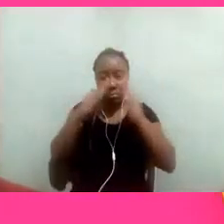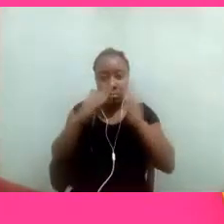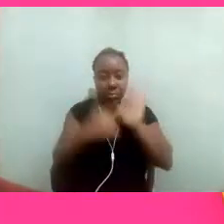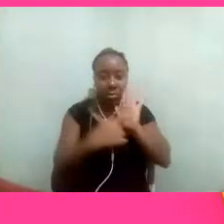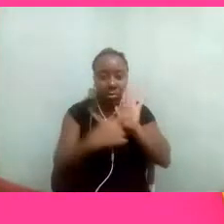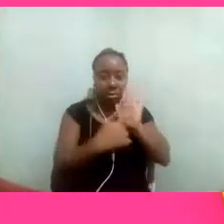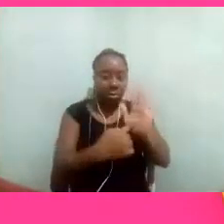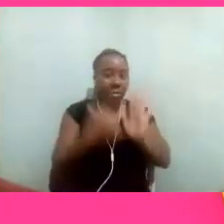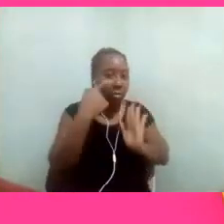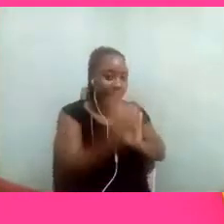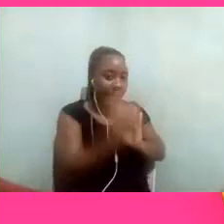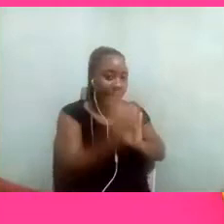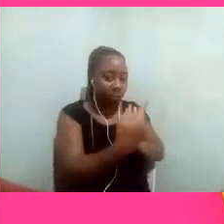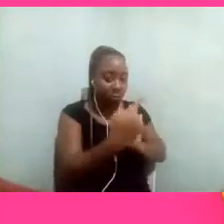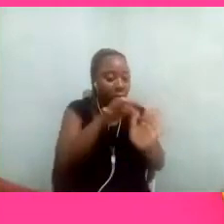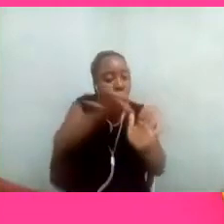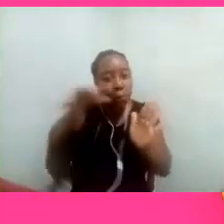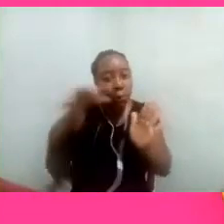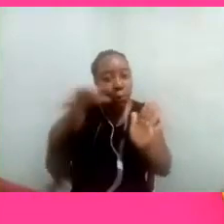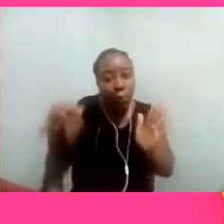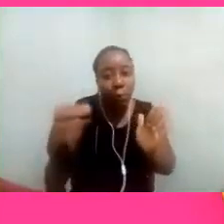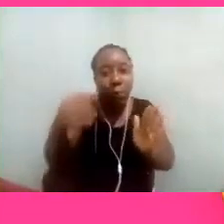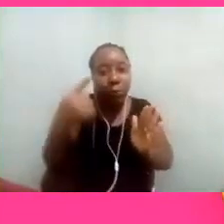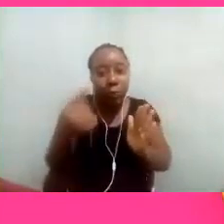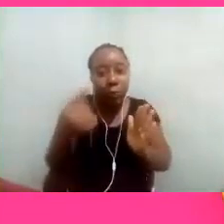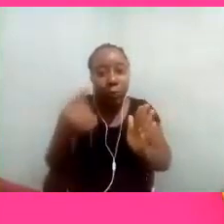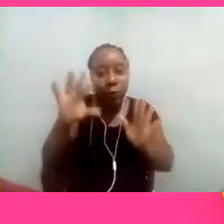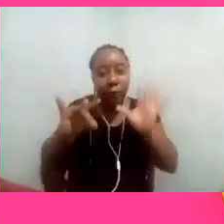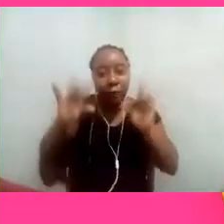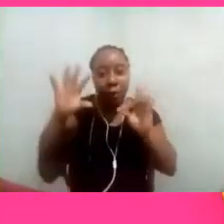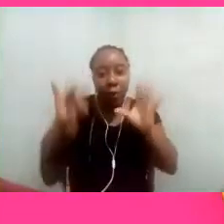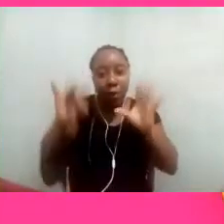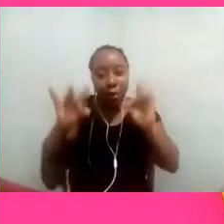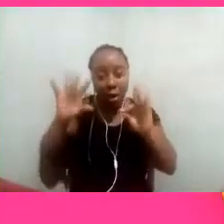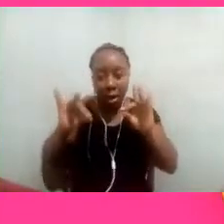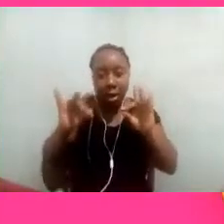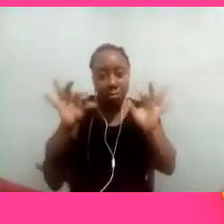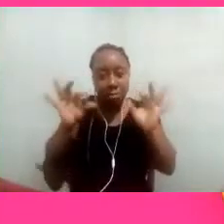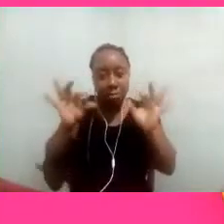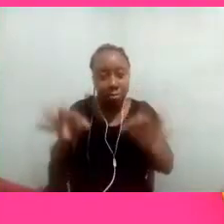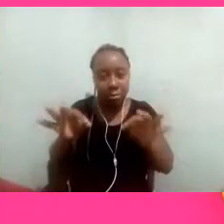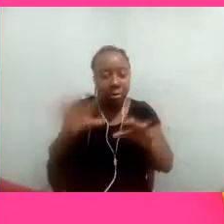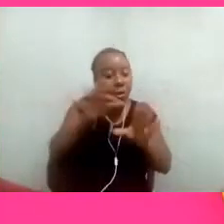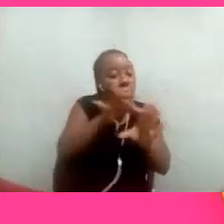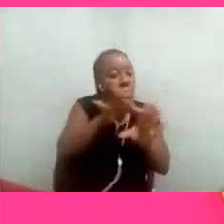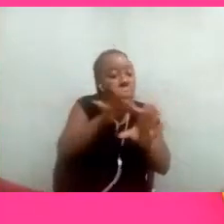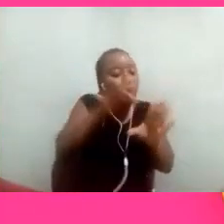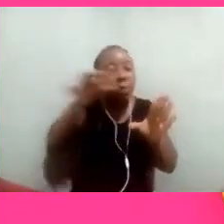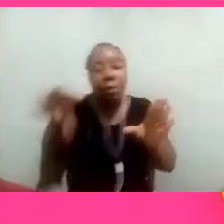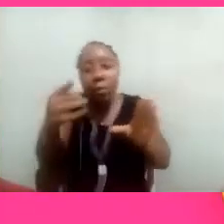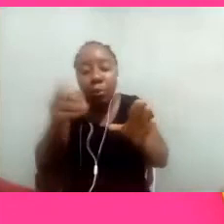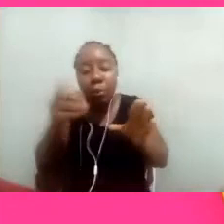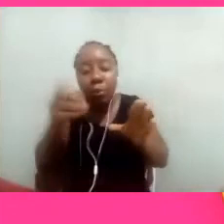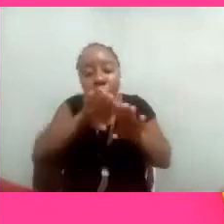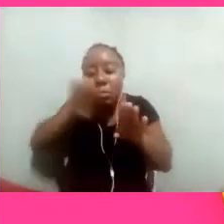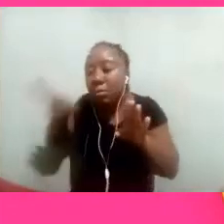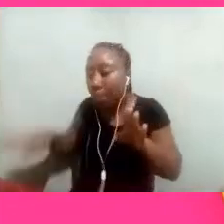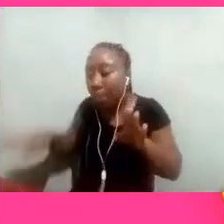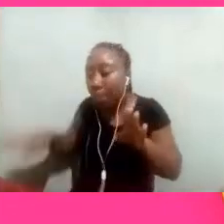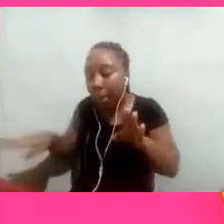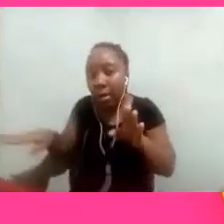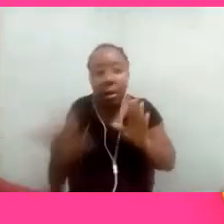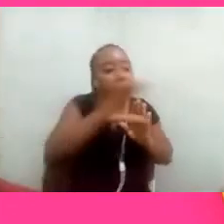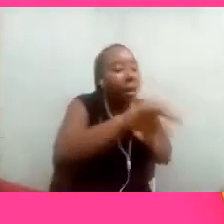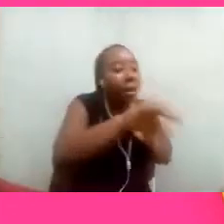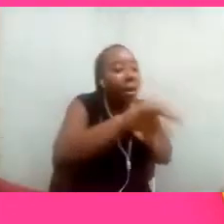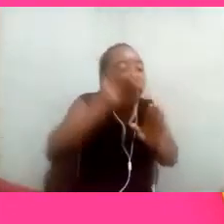vendo que tá na página 1? Então, eu vou colar exatamente ele. Então, peguei a página 1, separei aqui, vou pegar a página